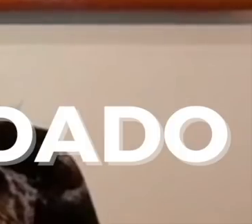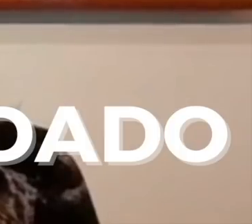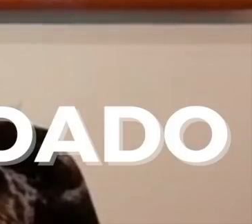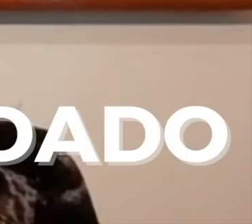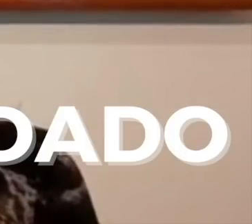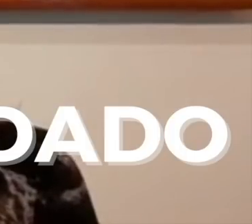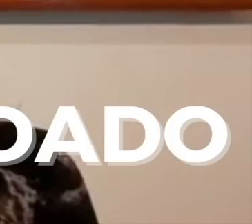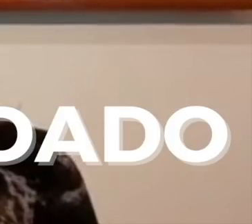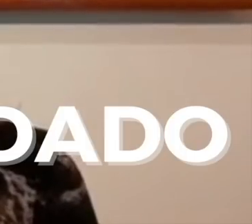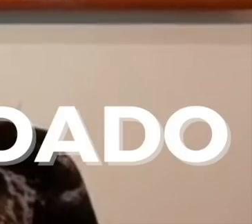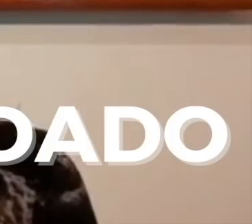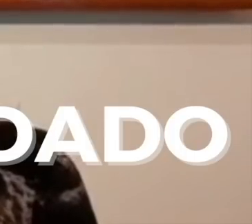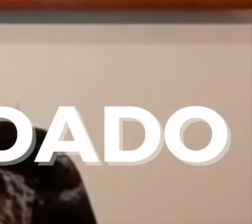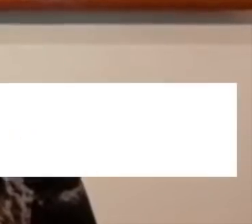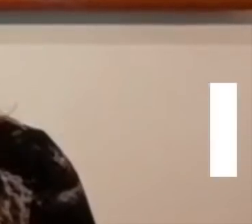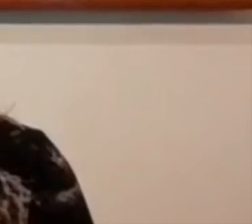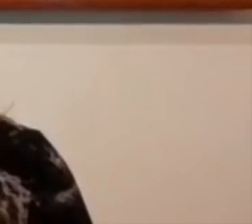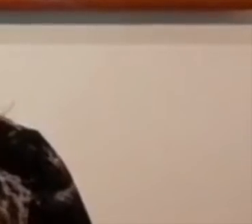Cuidado.